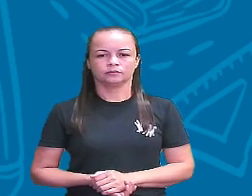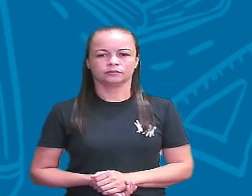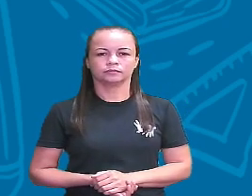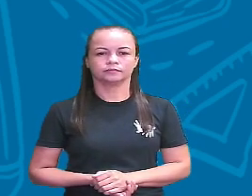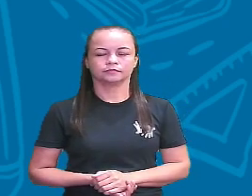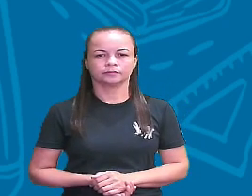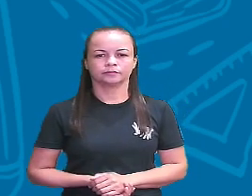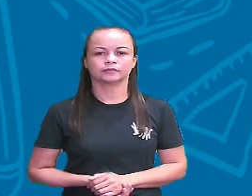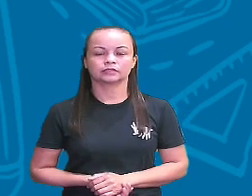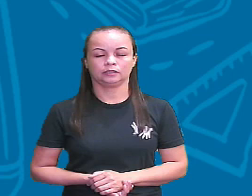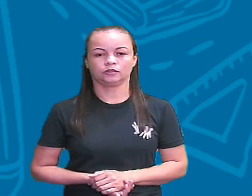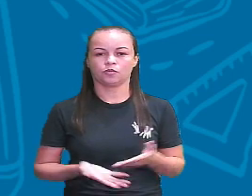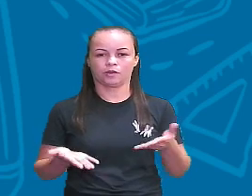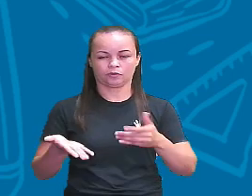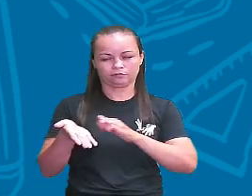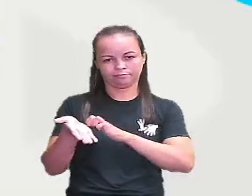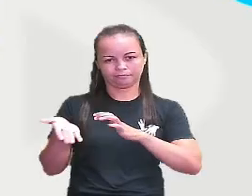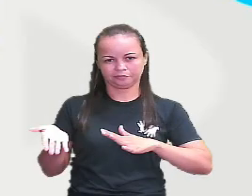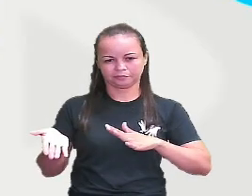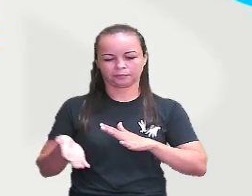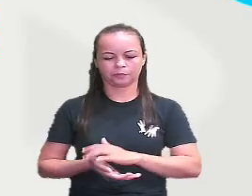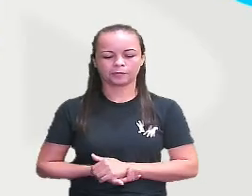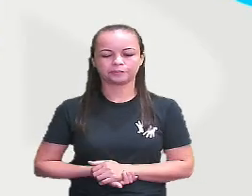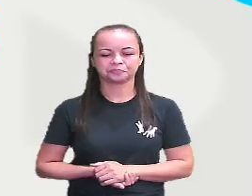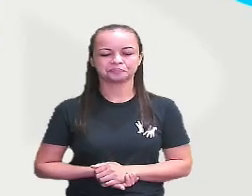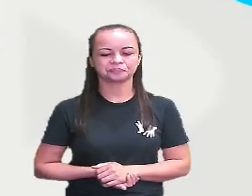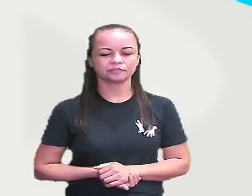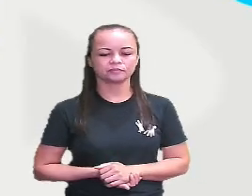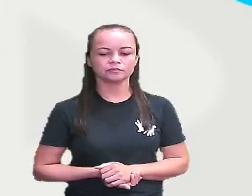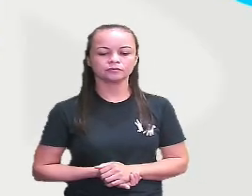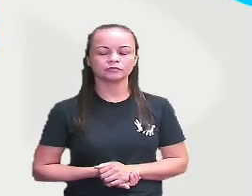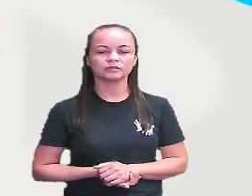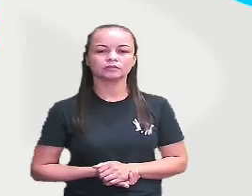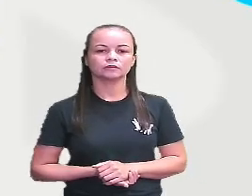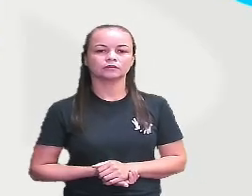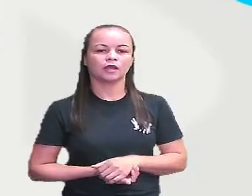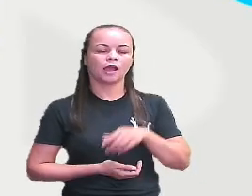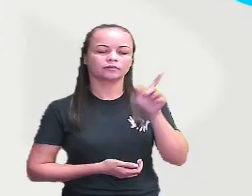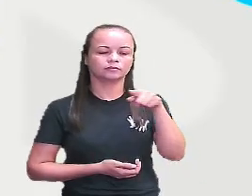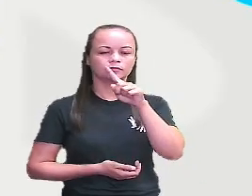Então vamos lá para um exercício aqui. Assinale a alternativa